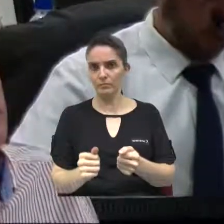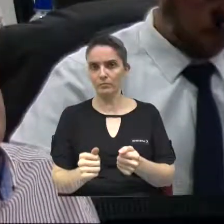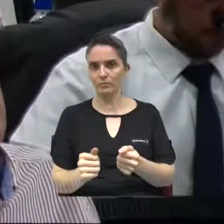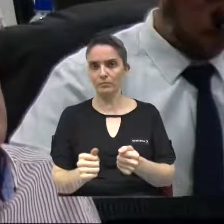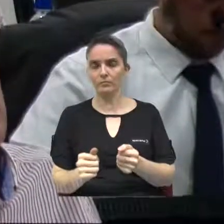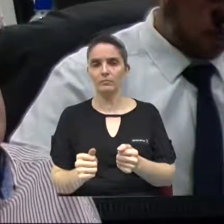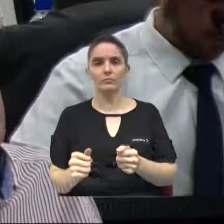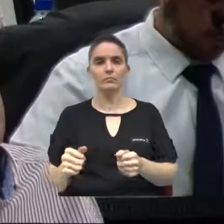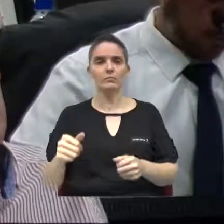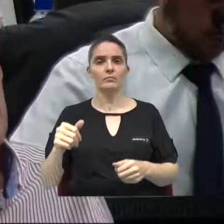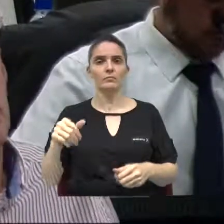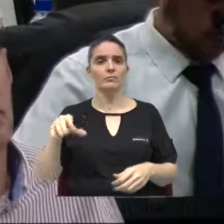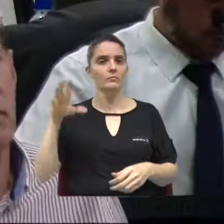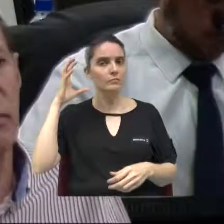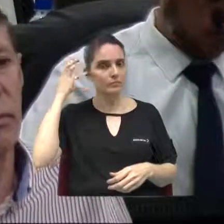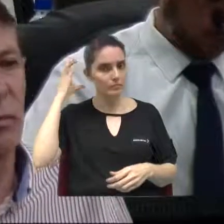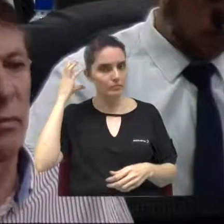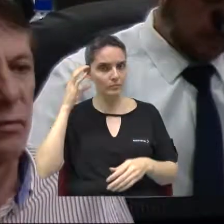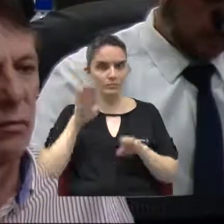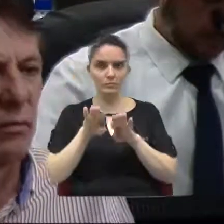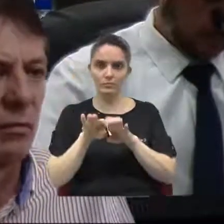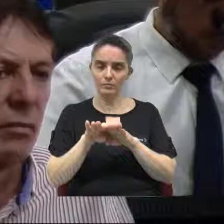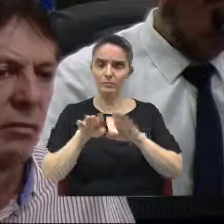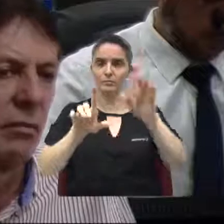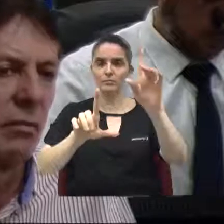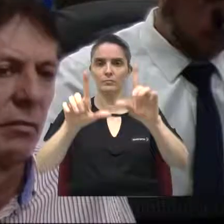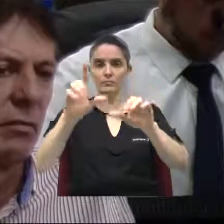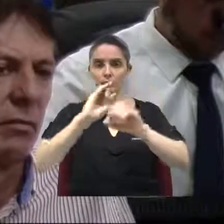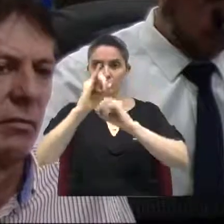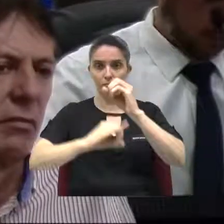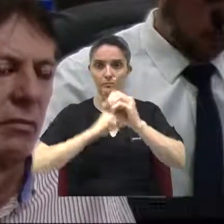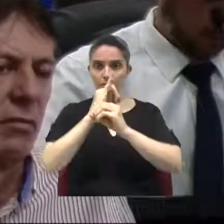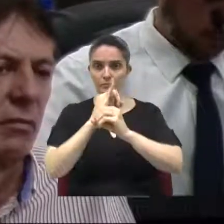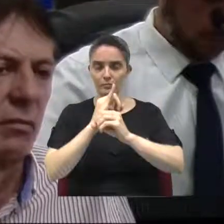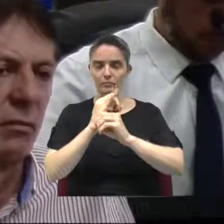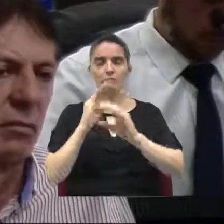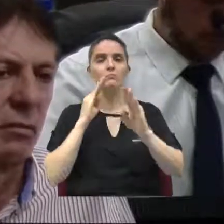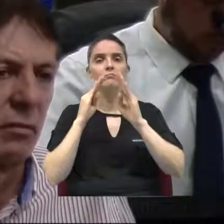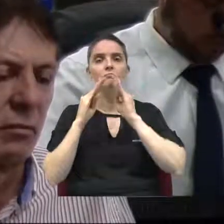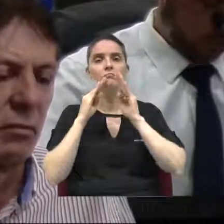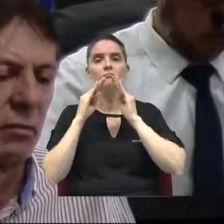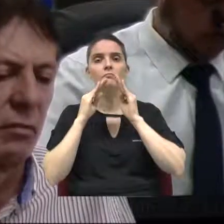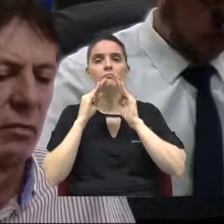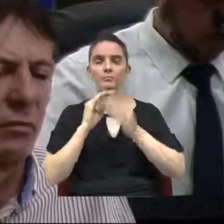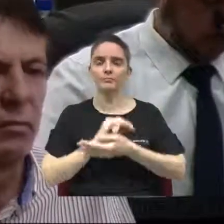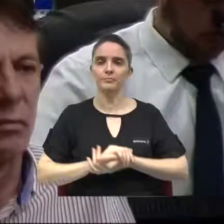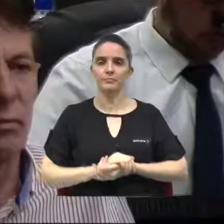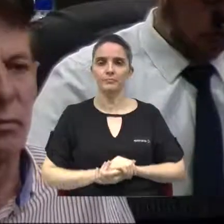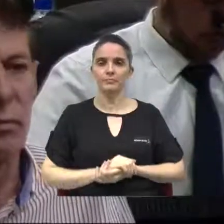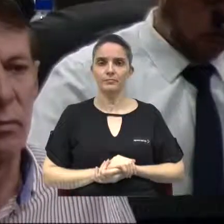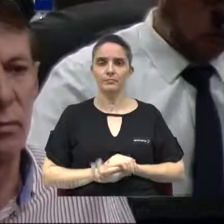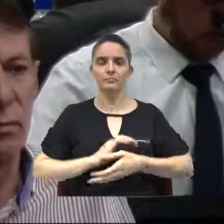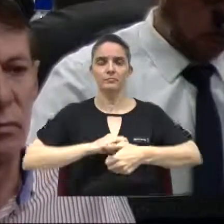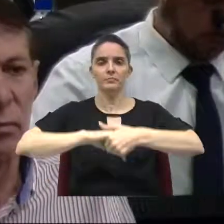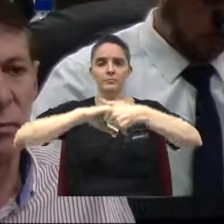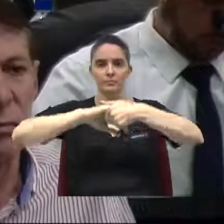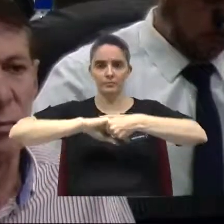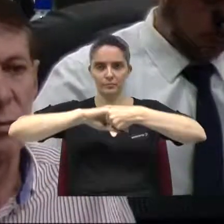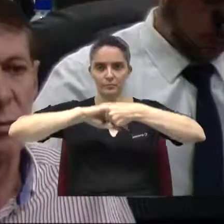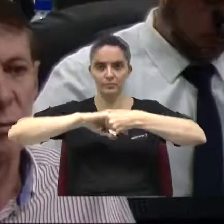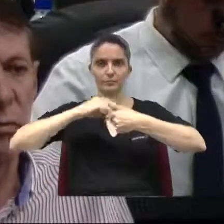da rádio e nos assiste pela internet, pelo Facebook. Parabéns, doutor Marcelo.